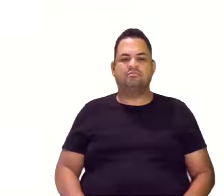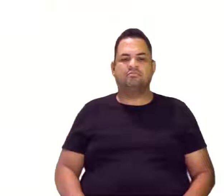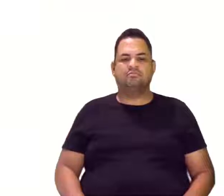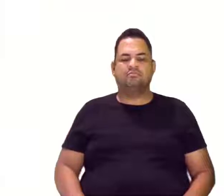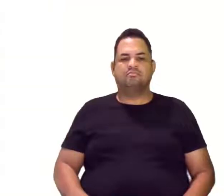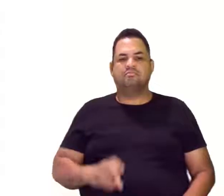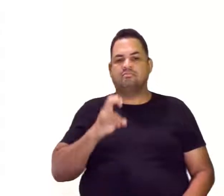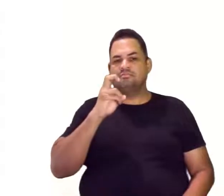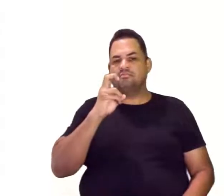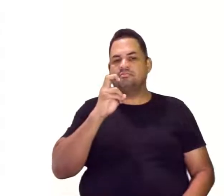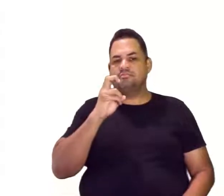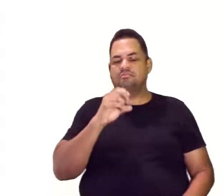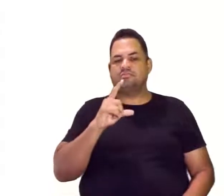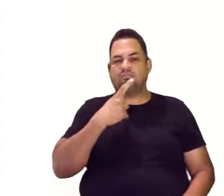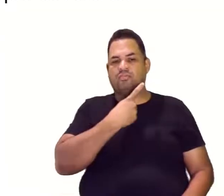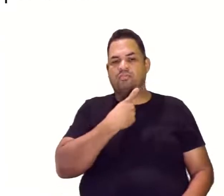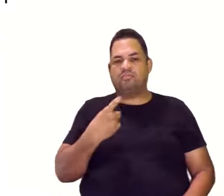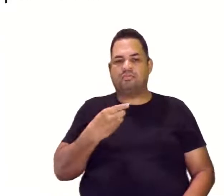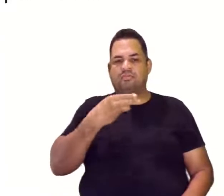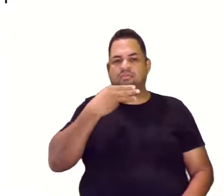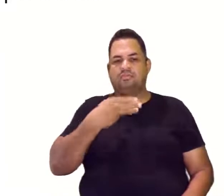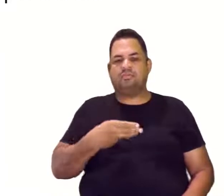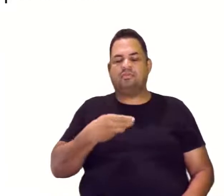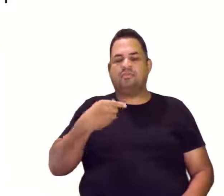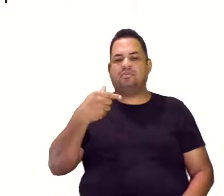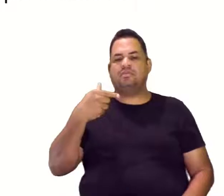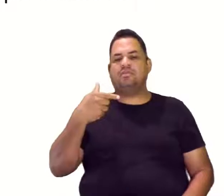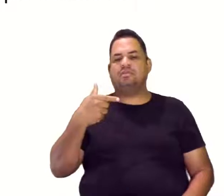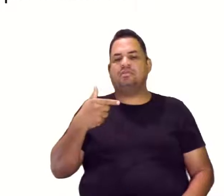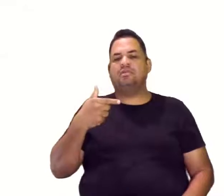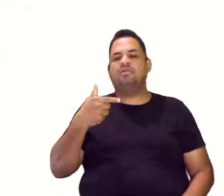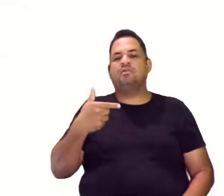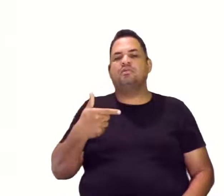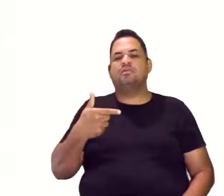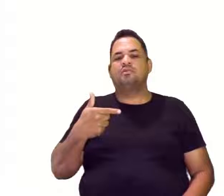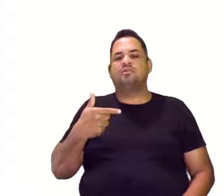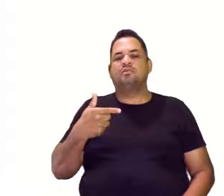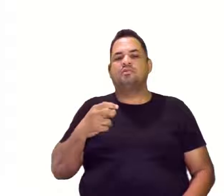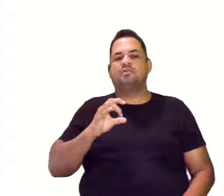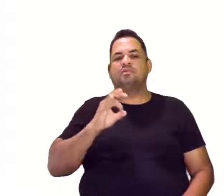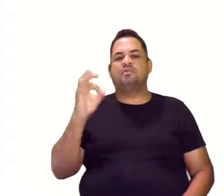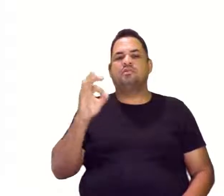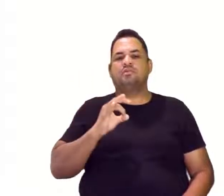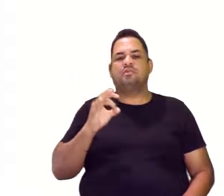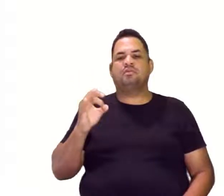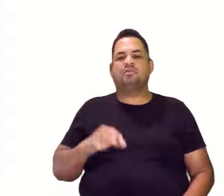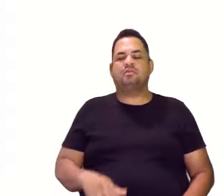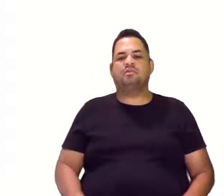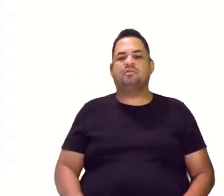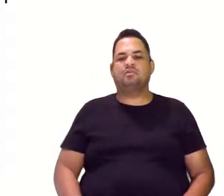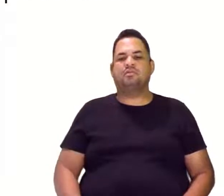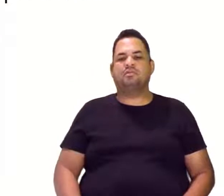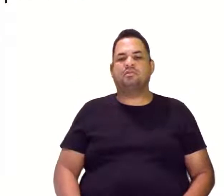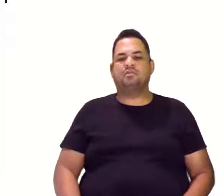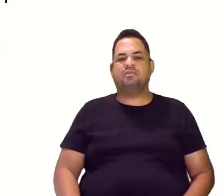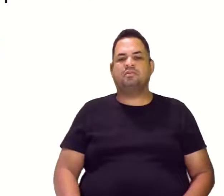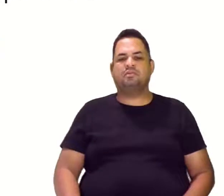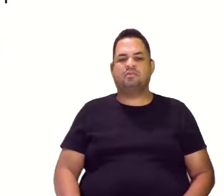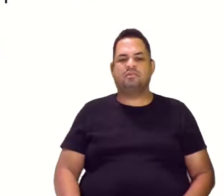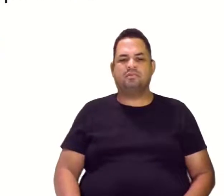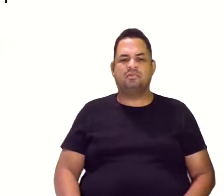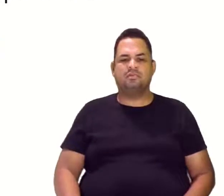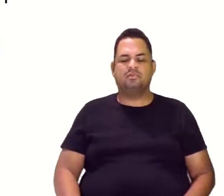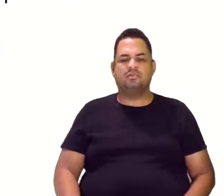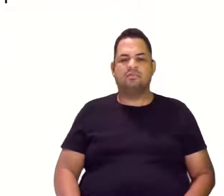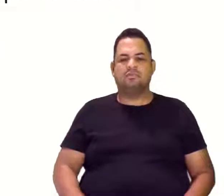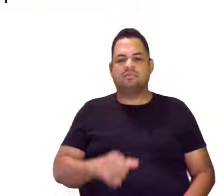perfume 5? Aí 32%, ou seja, 32 vezes um custo de 80, né? Que